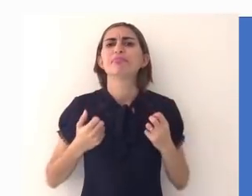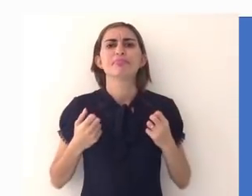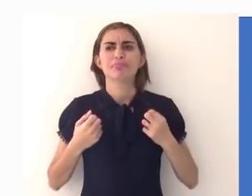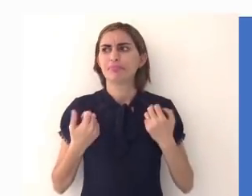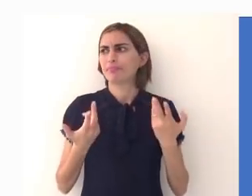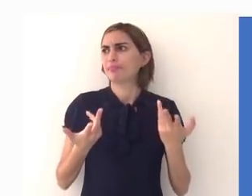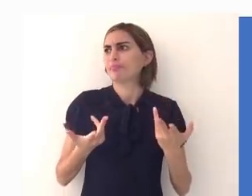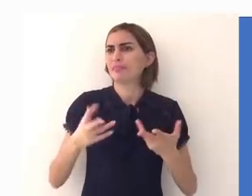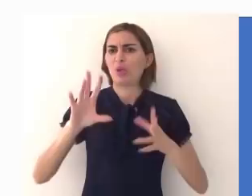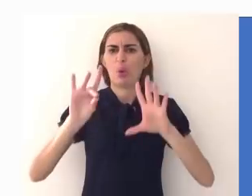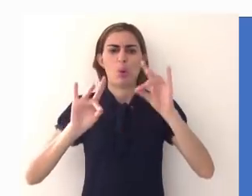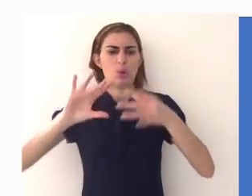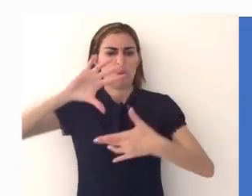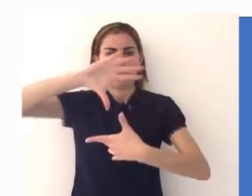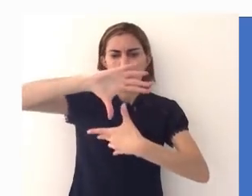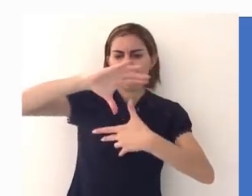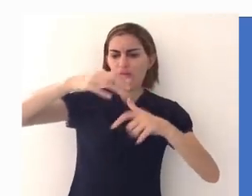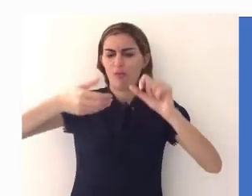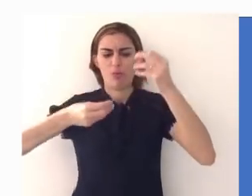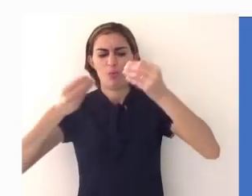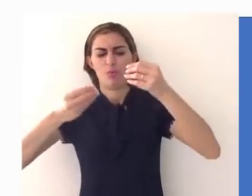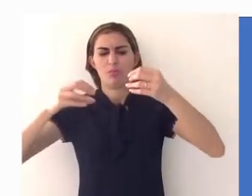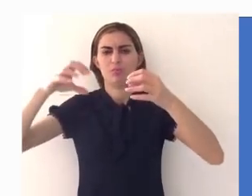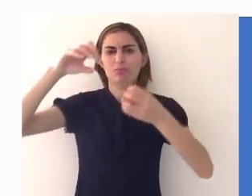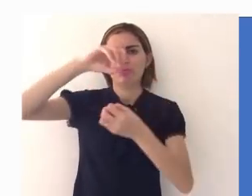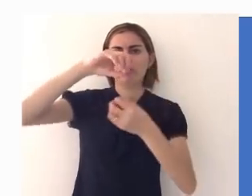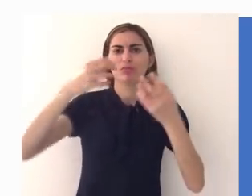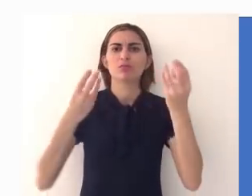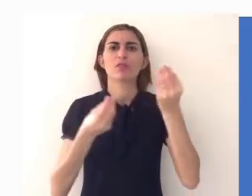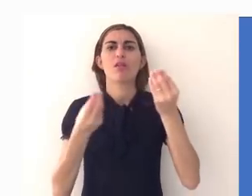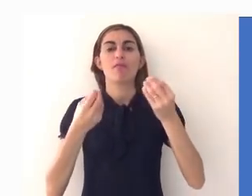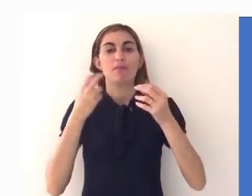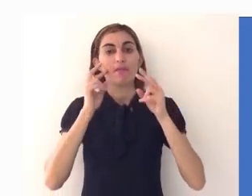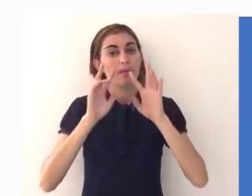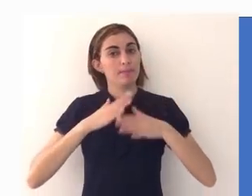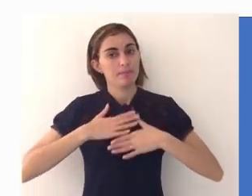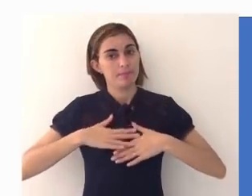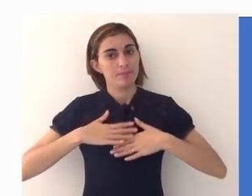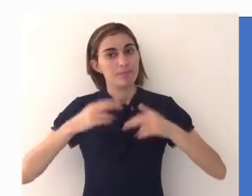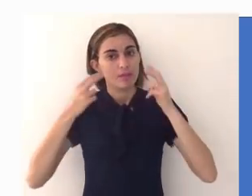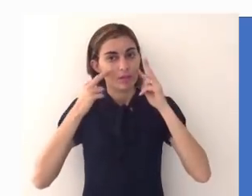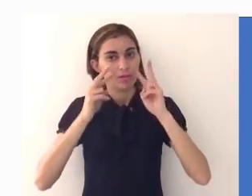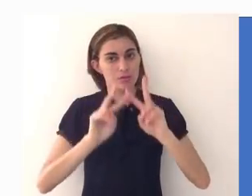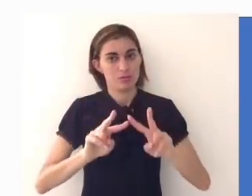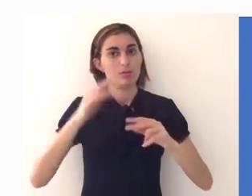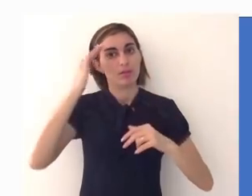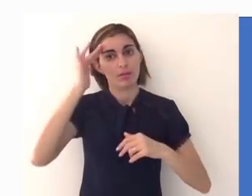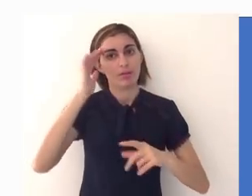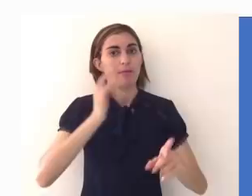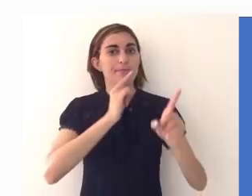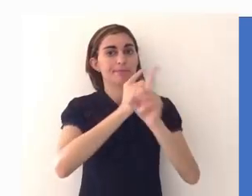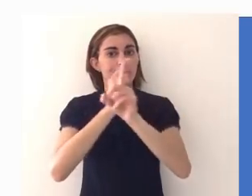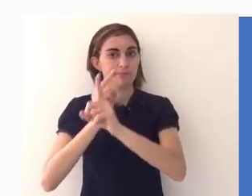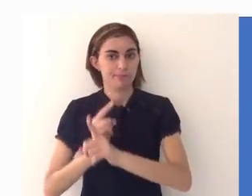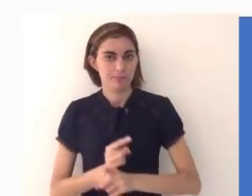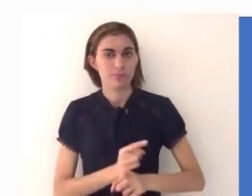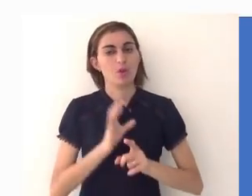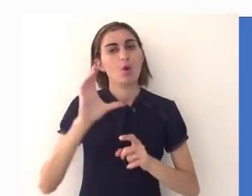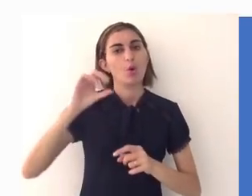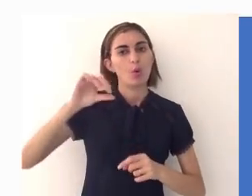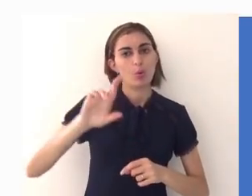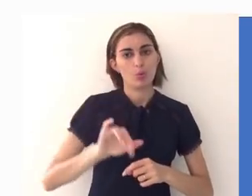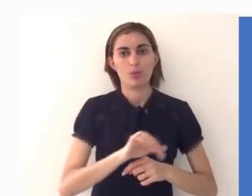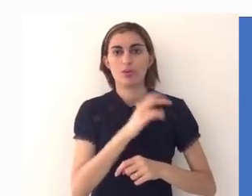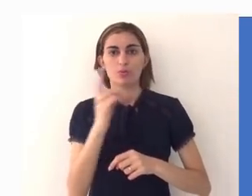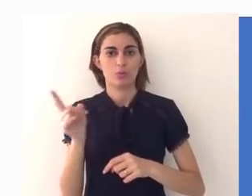parecendo tá tudo colado, uma agonia, mas não, olha. Vai com calma. A gente vai primeiro identificar se eles são